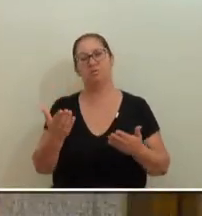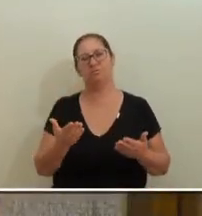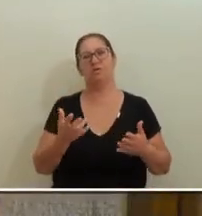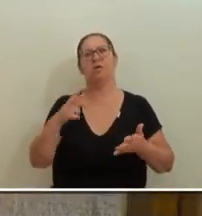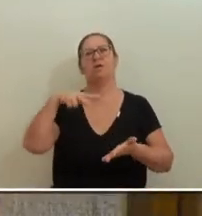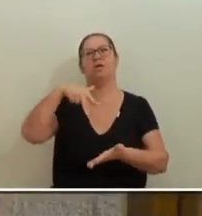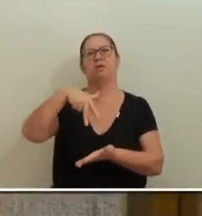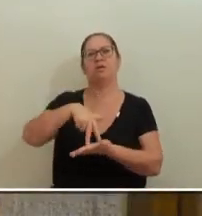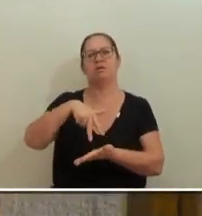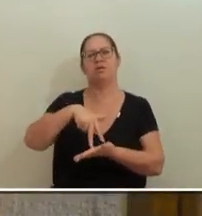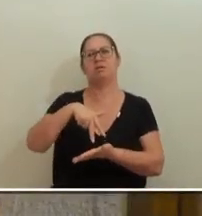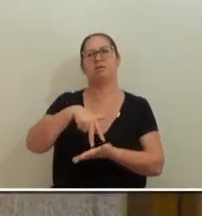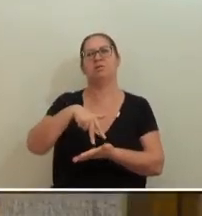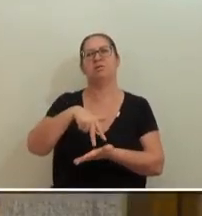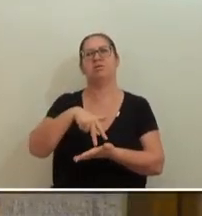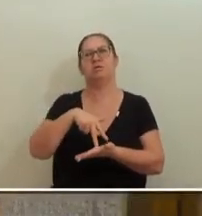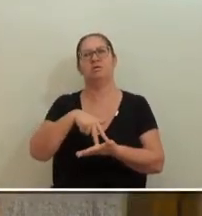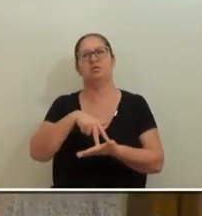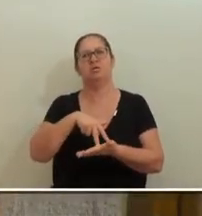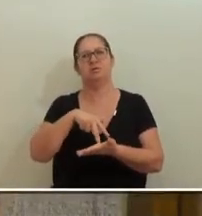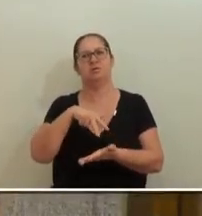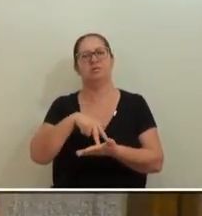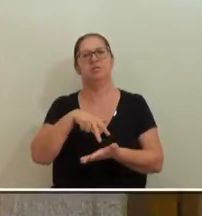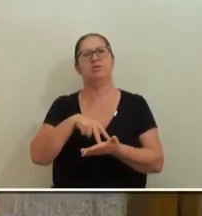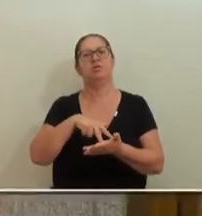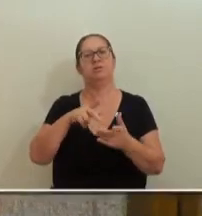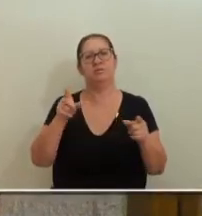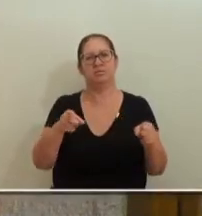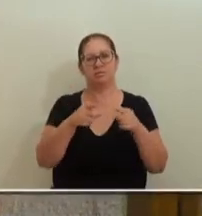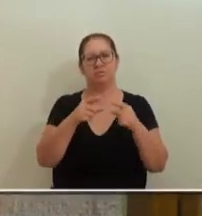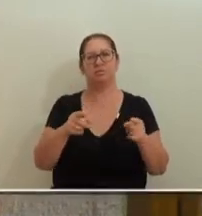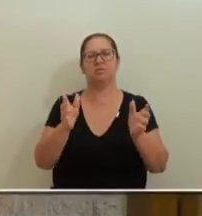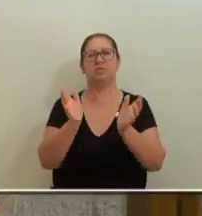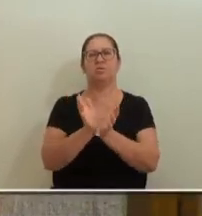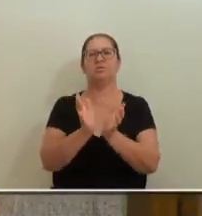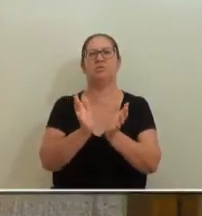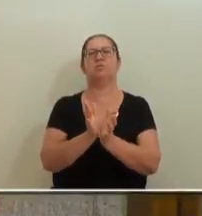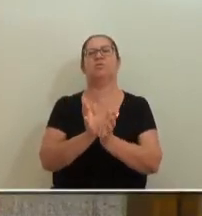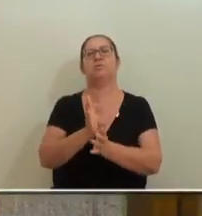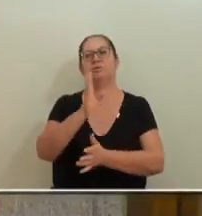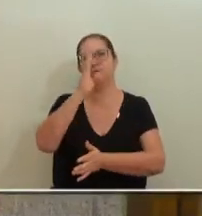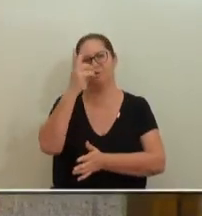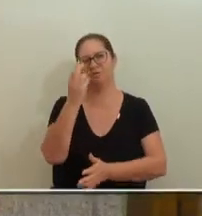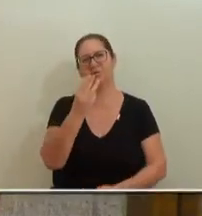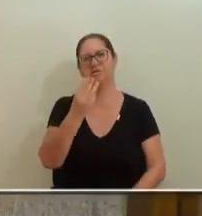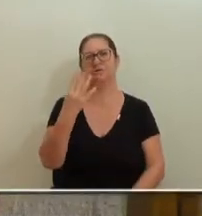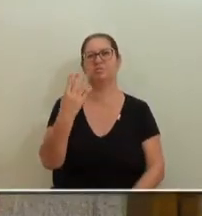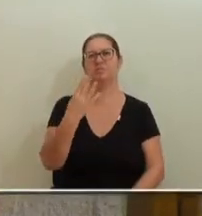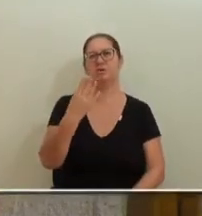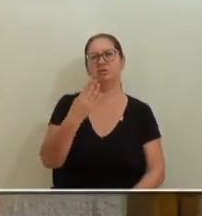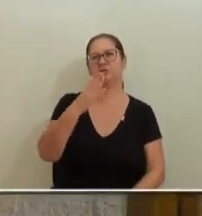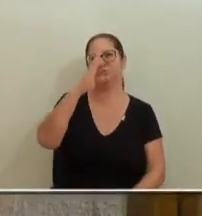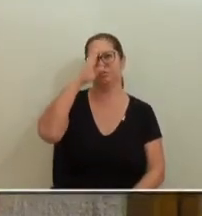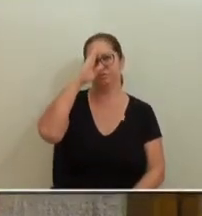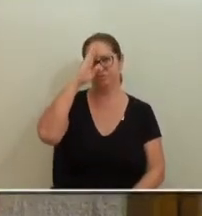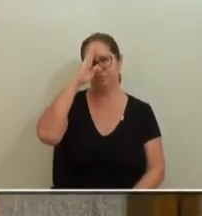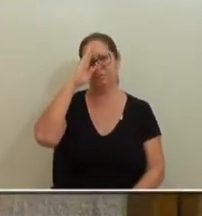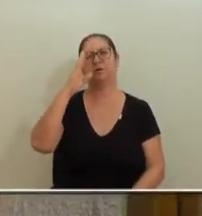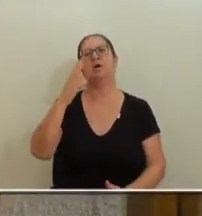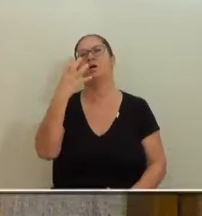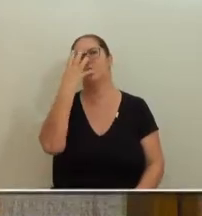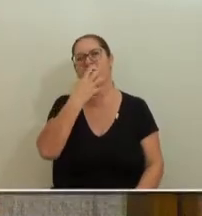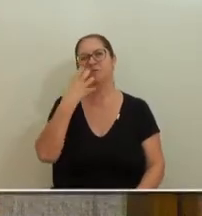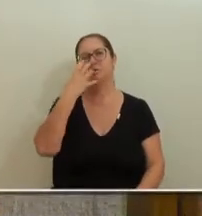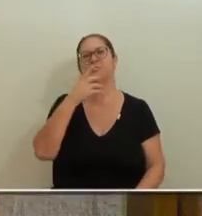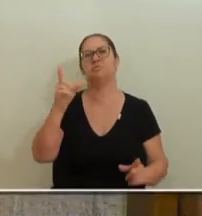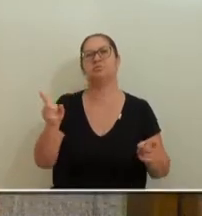pé, posicionados de frente para a banda de música do 34º Batalhão de Infantaria Mecanizado, cantemos o Hino Nacional